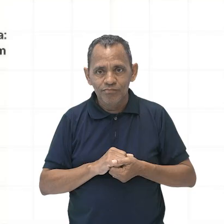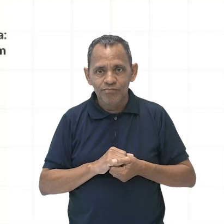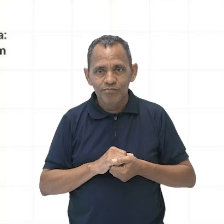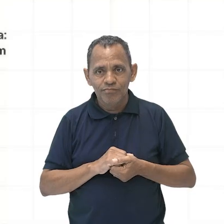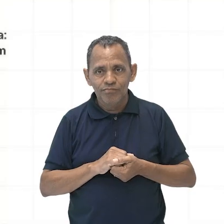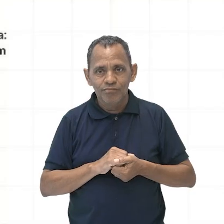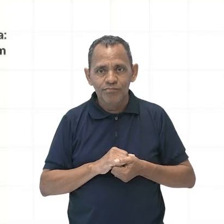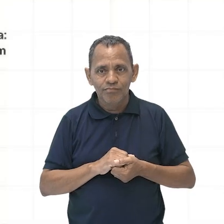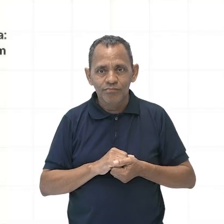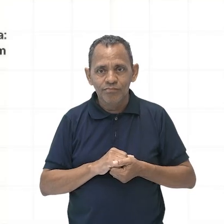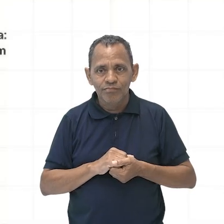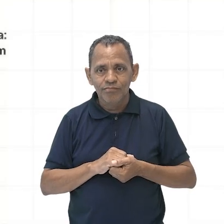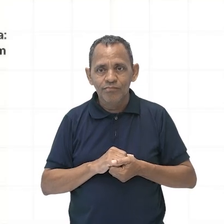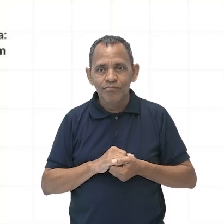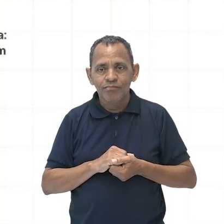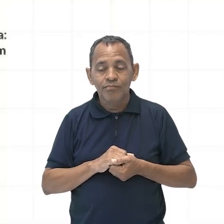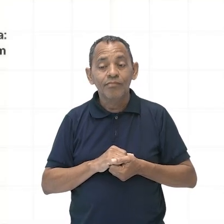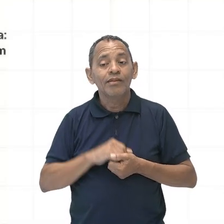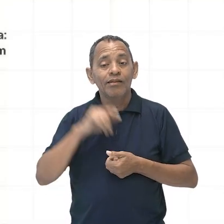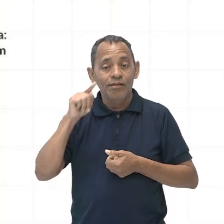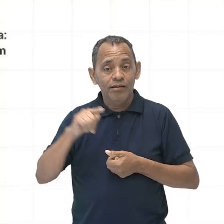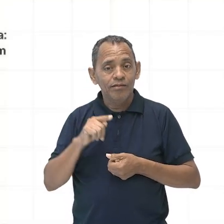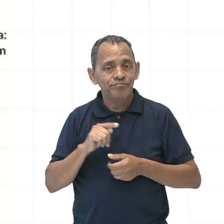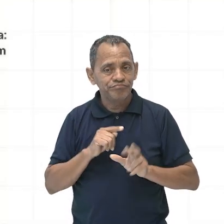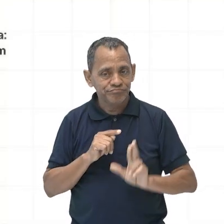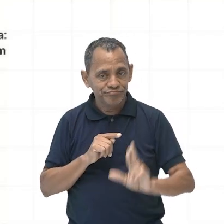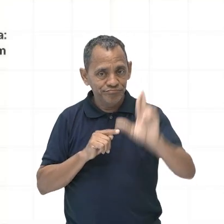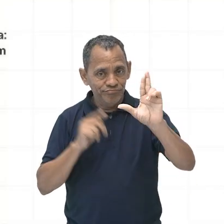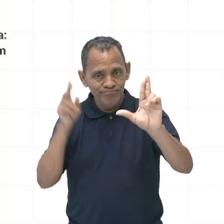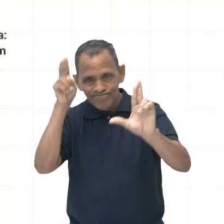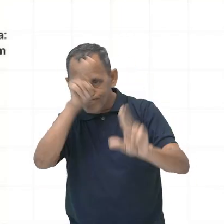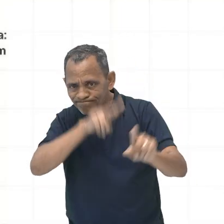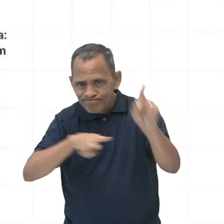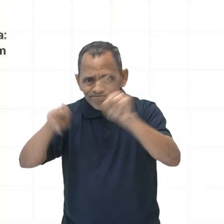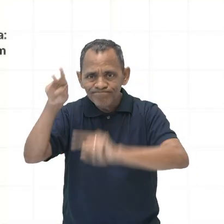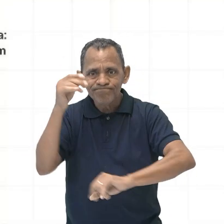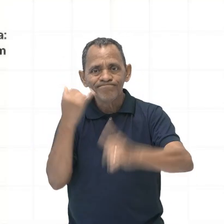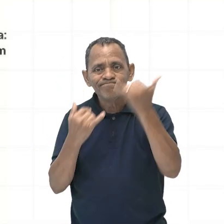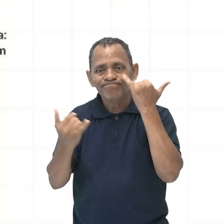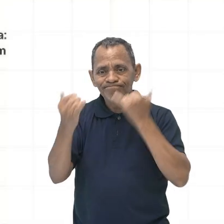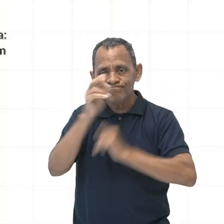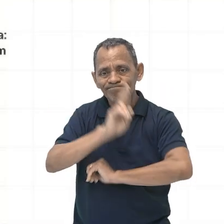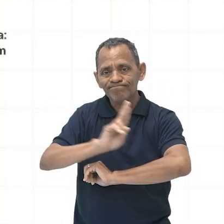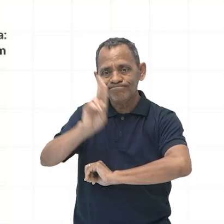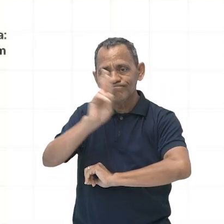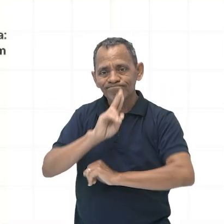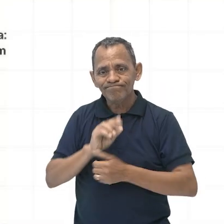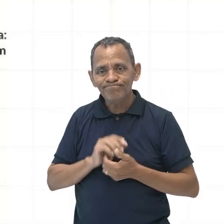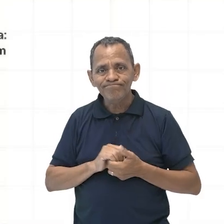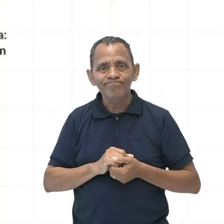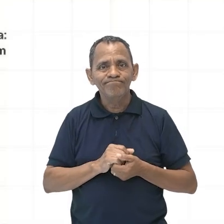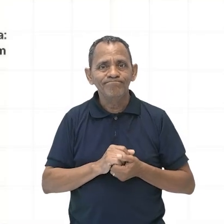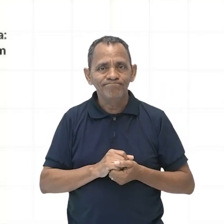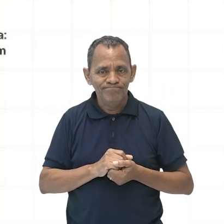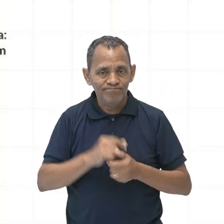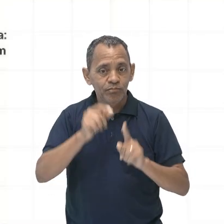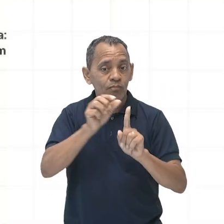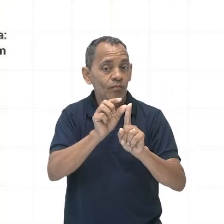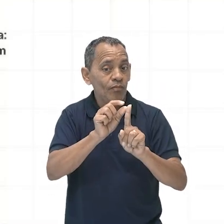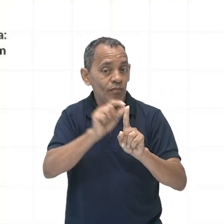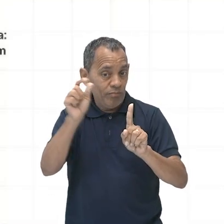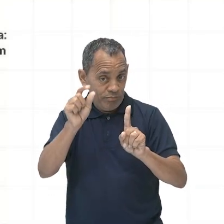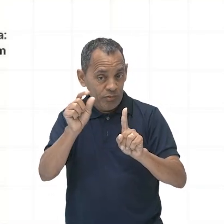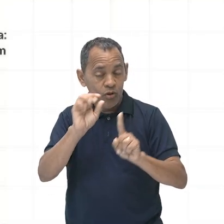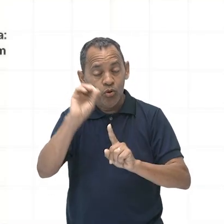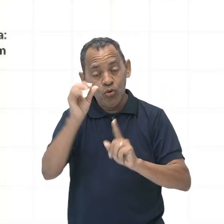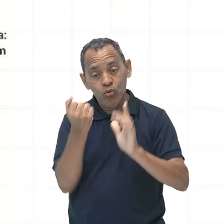Pictograma é uma representação visual de dados que utiliza ícones ou símbolos